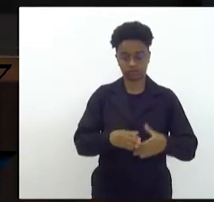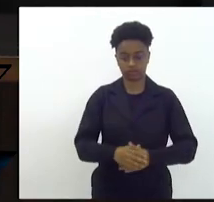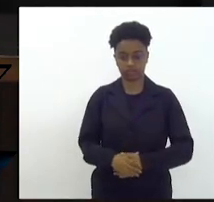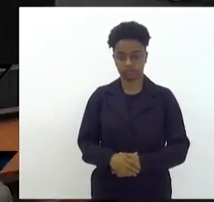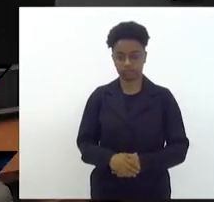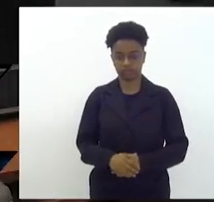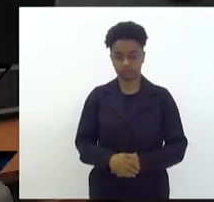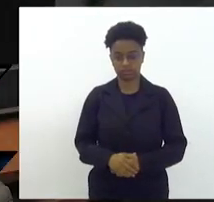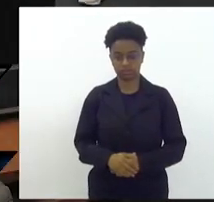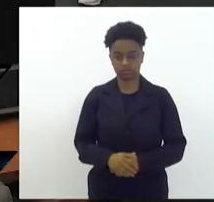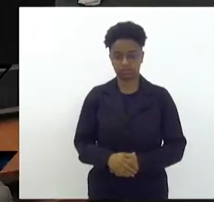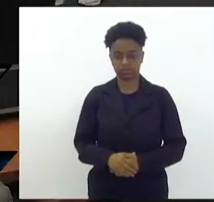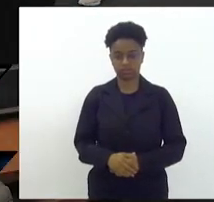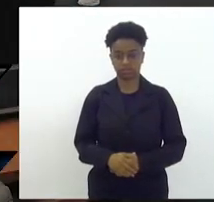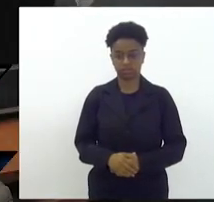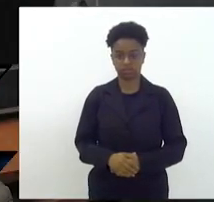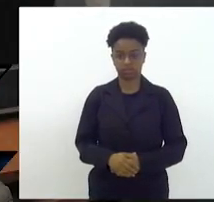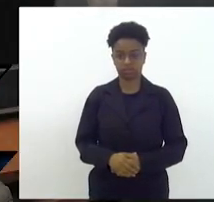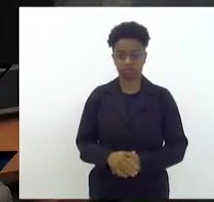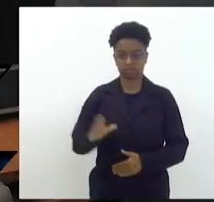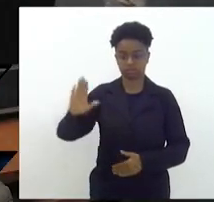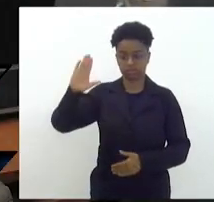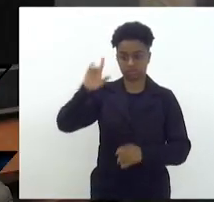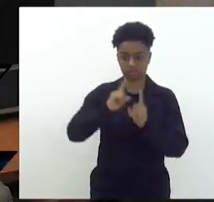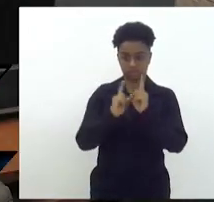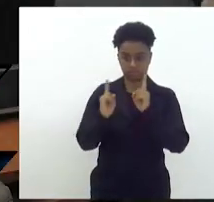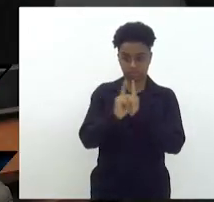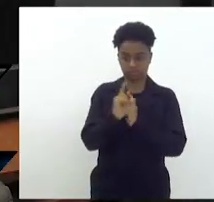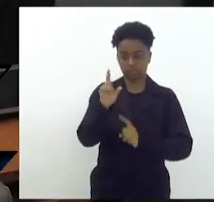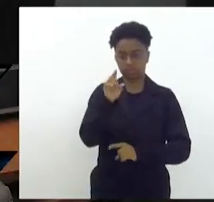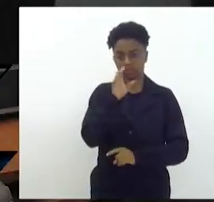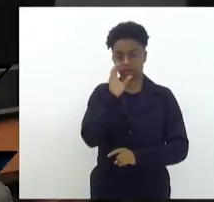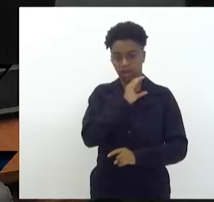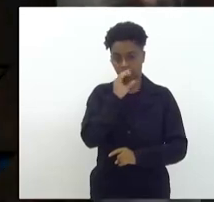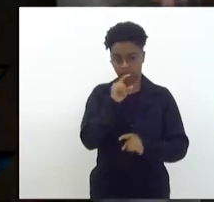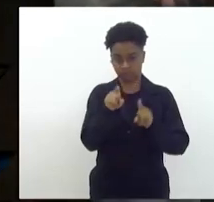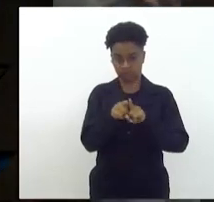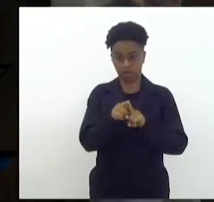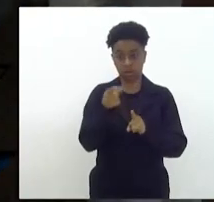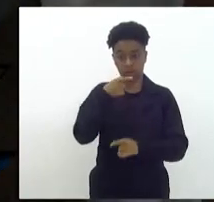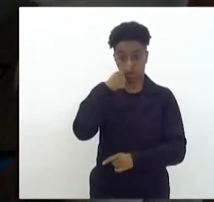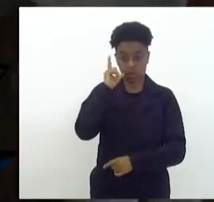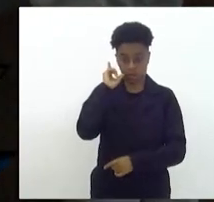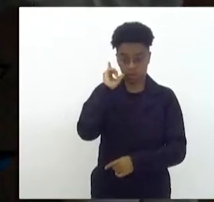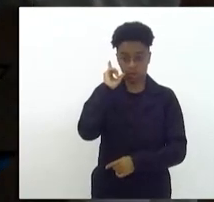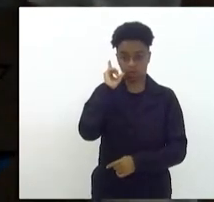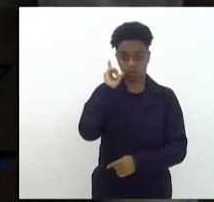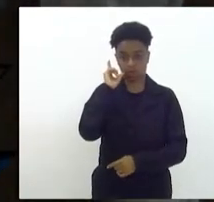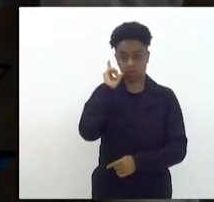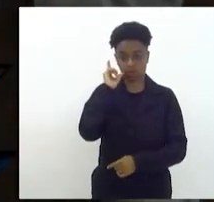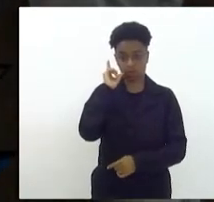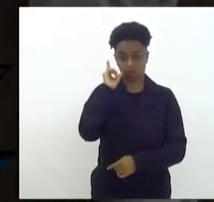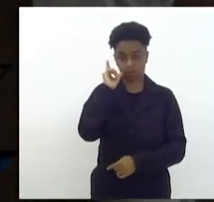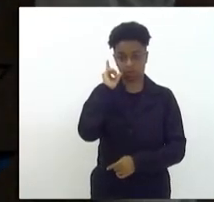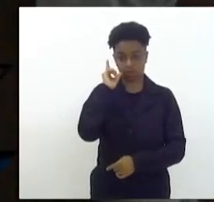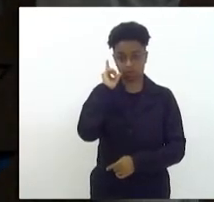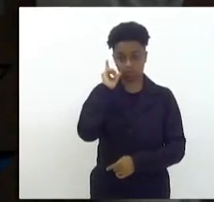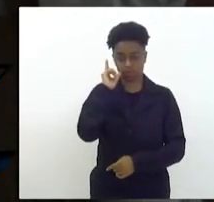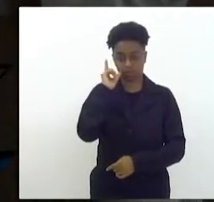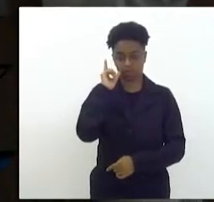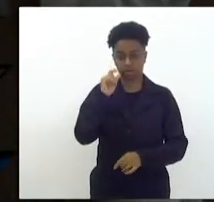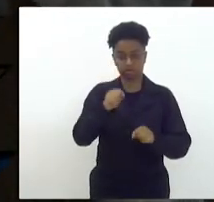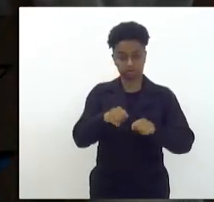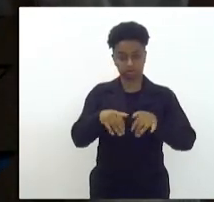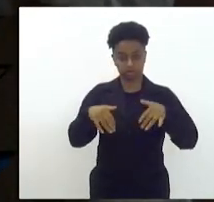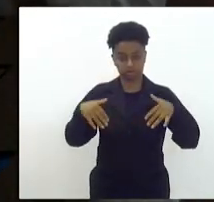Presidente uma questão rapidamente ontem na sessão presidiana